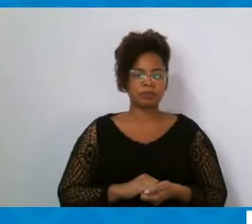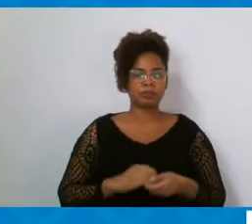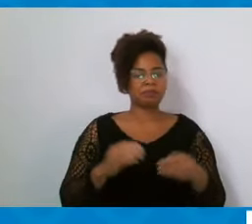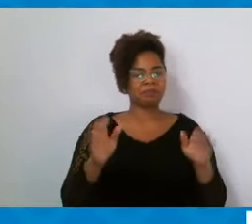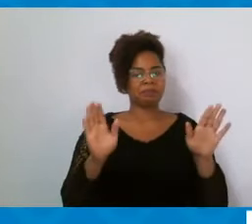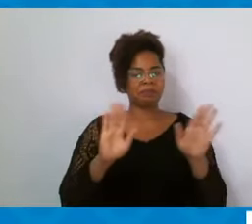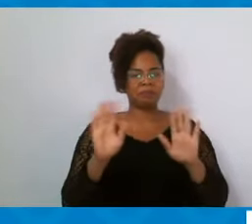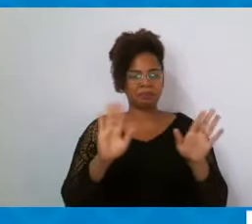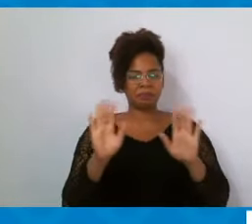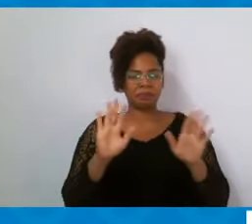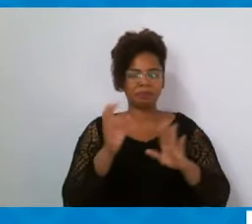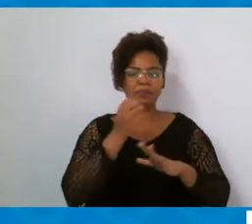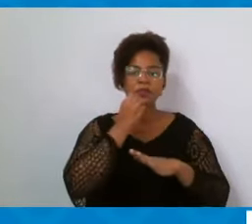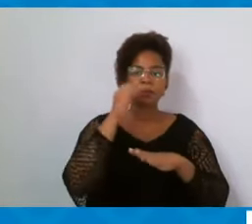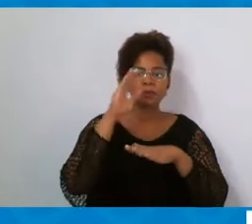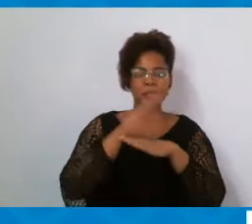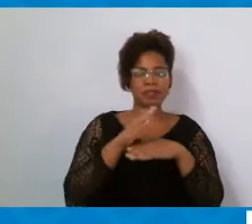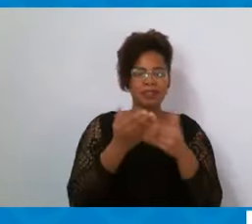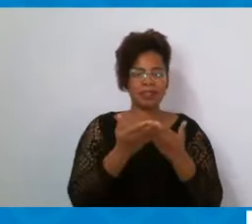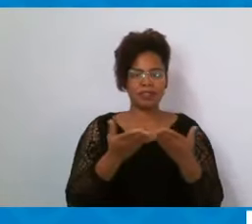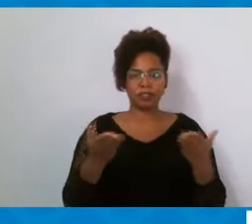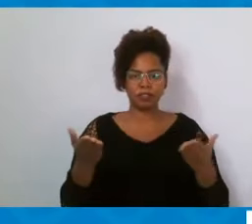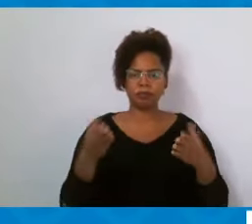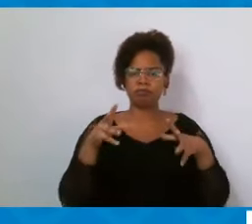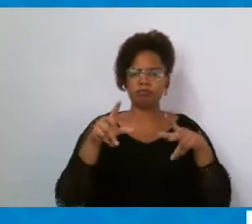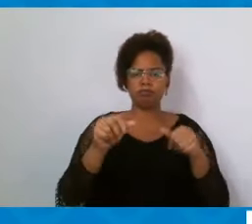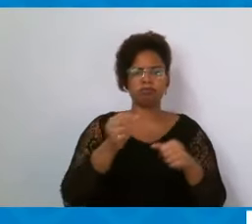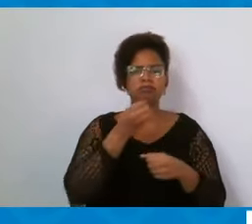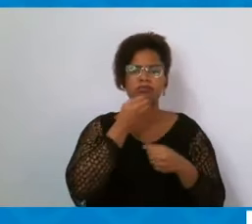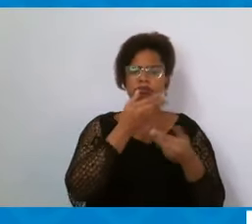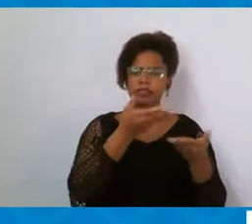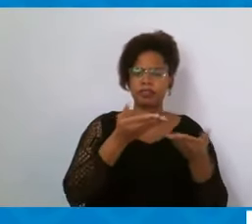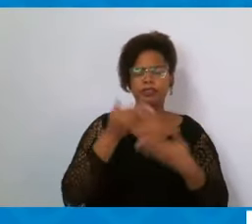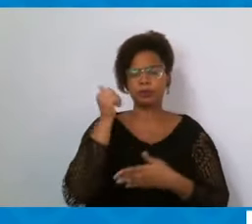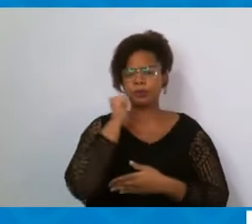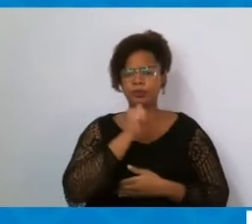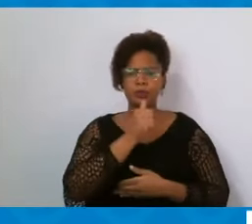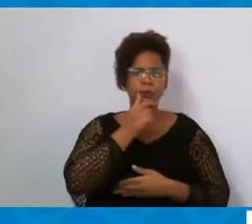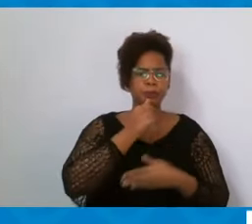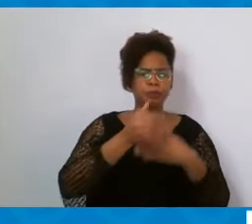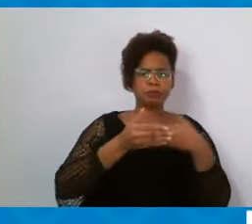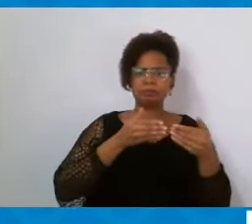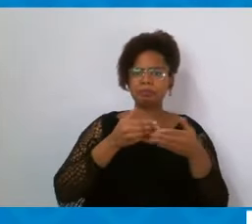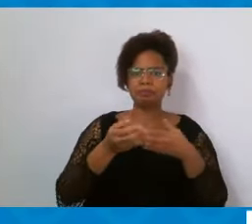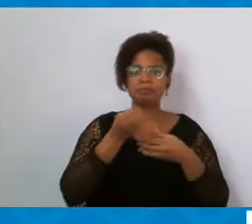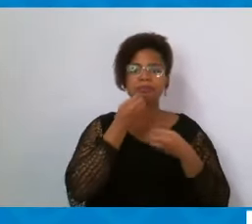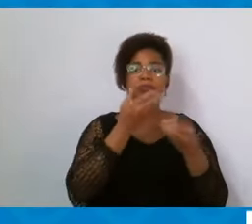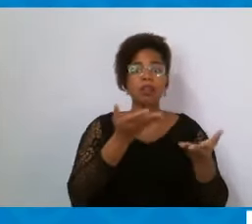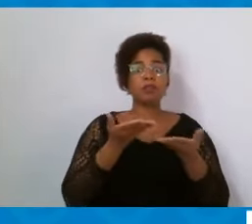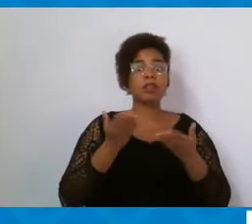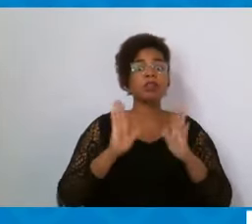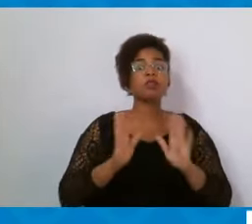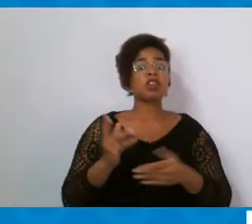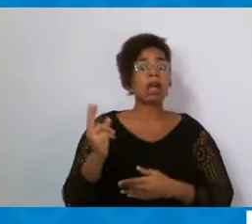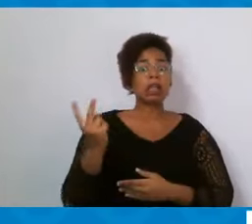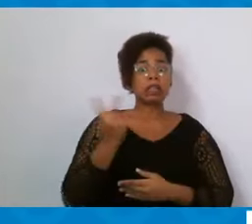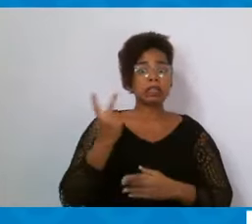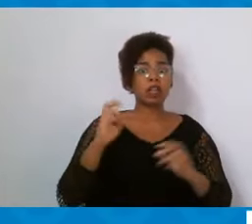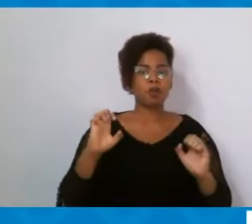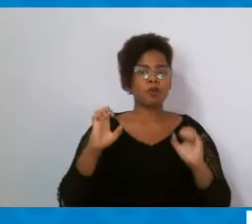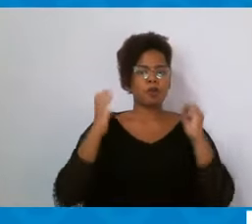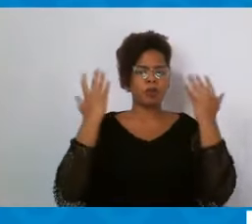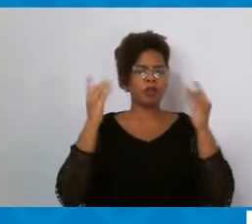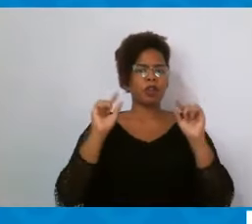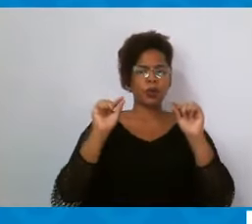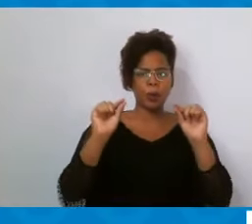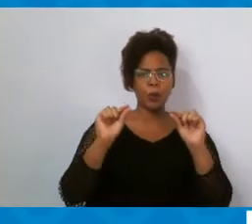Olá, boa tarde. Sejam muito bem-vindos e bem-vindas ao segundo webinar promovido pelo Prêmio Respostas para o